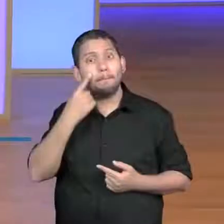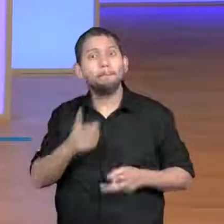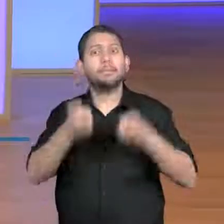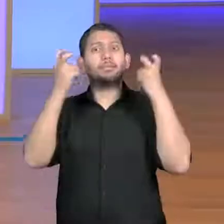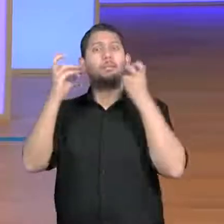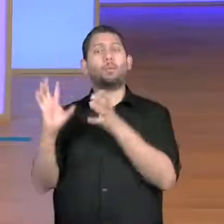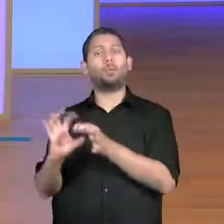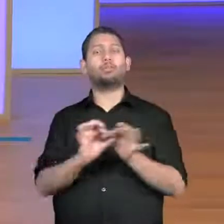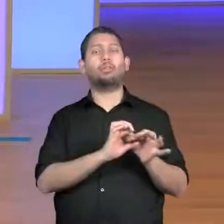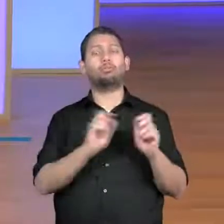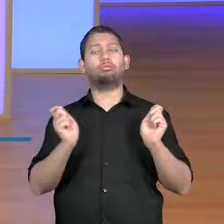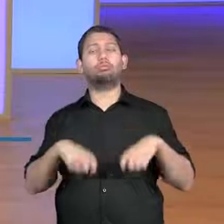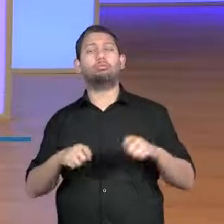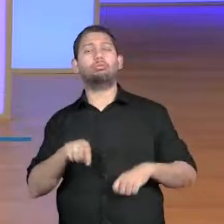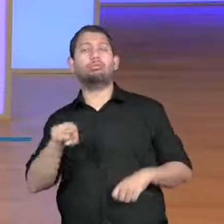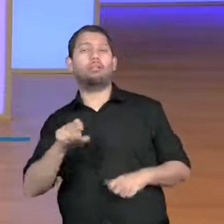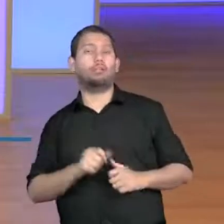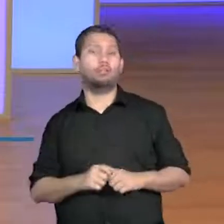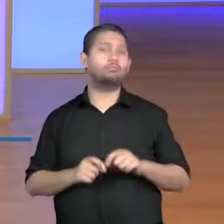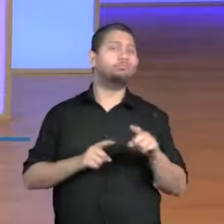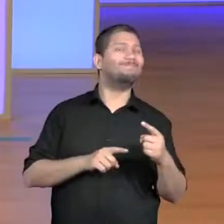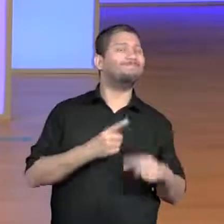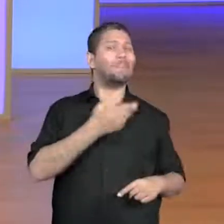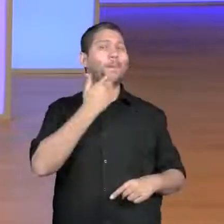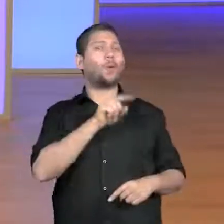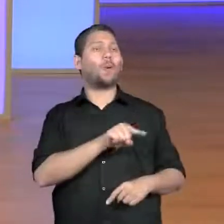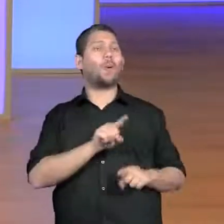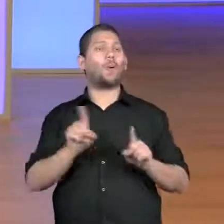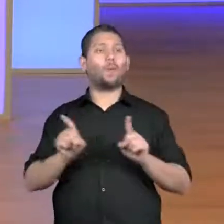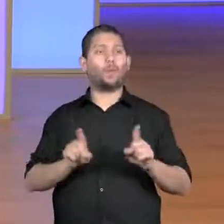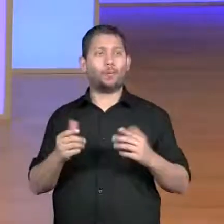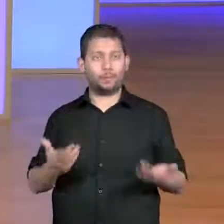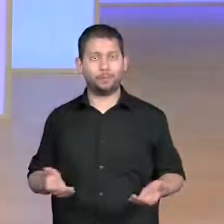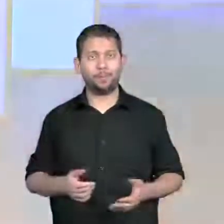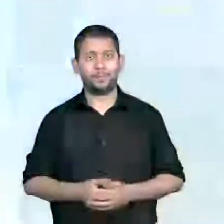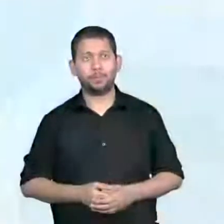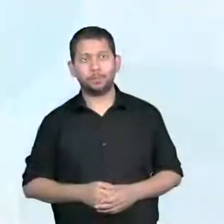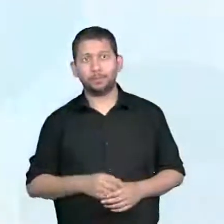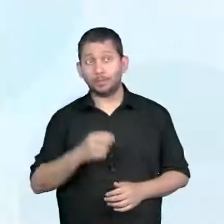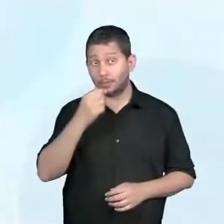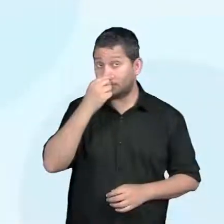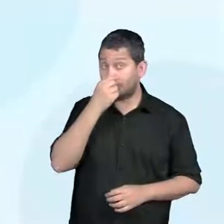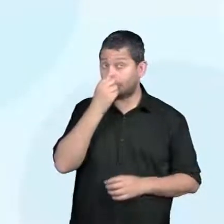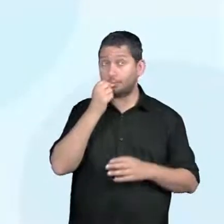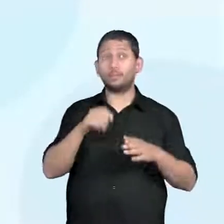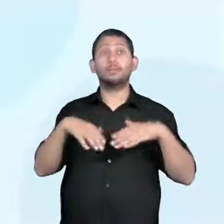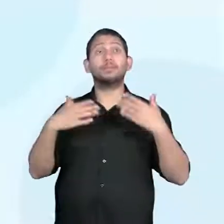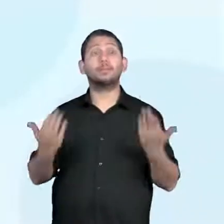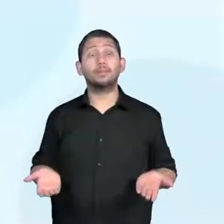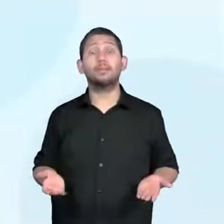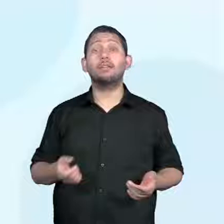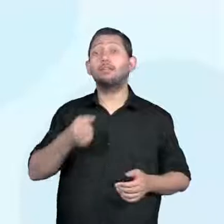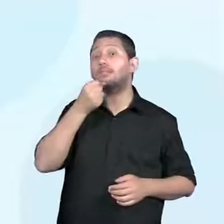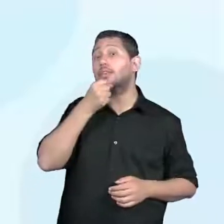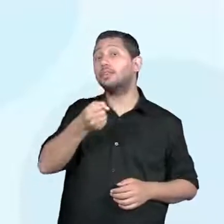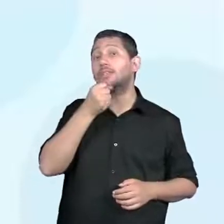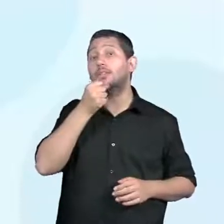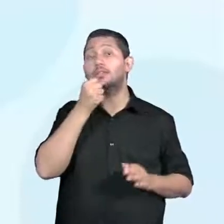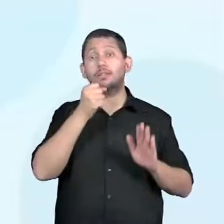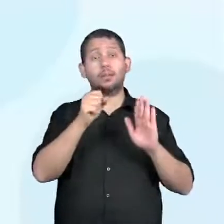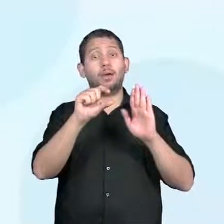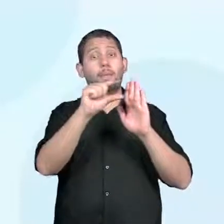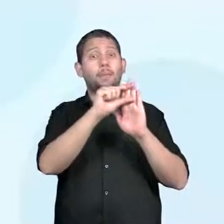mais informal. A gente vai pensando a respeito disso. É isso aí. Pro, e qual é a estrutura que precisa ter uma